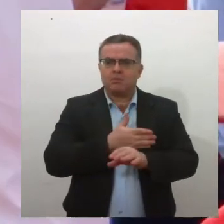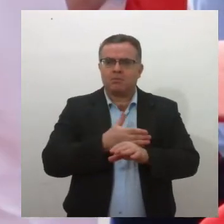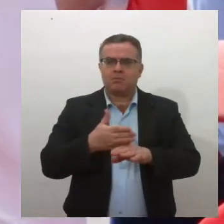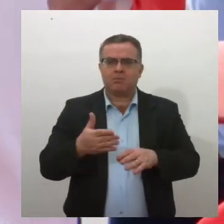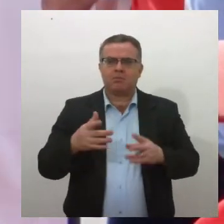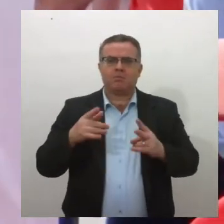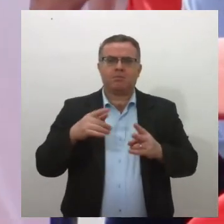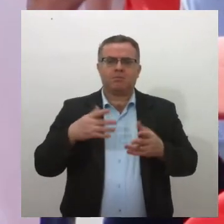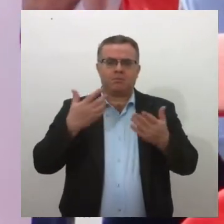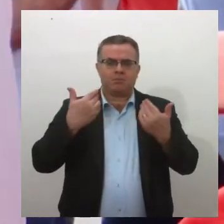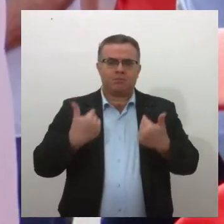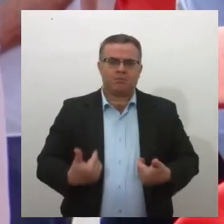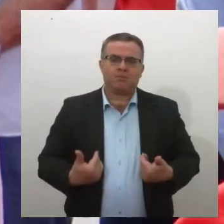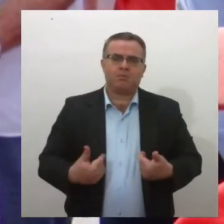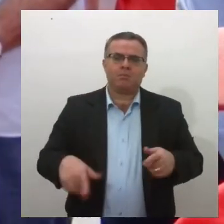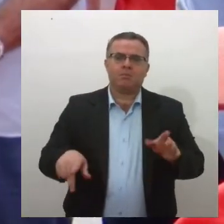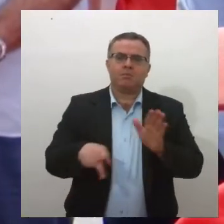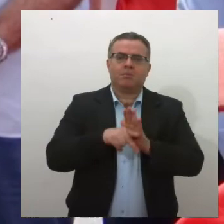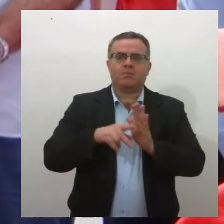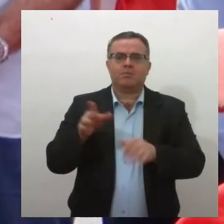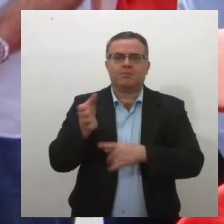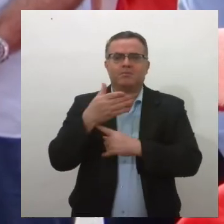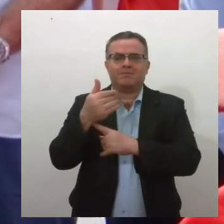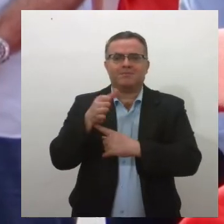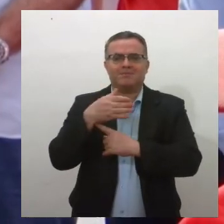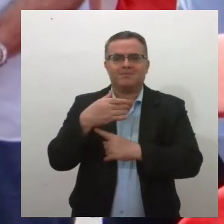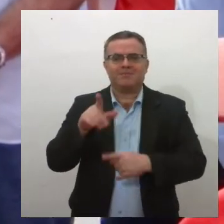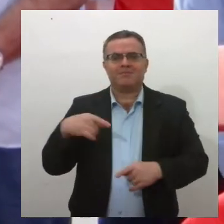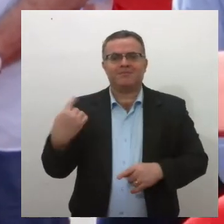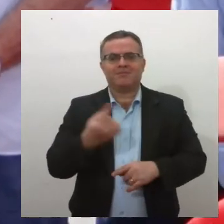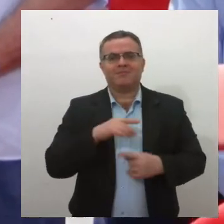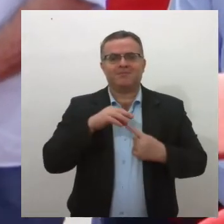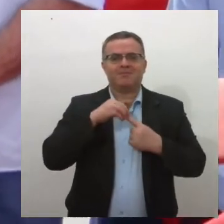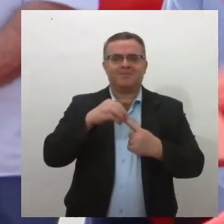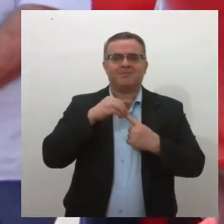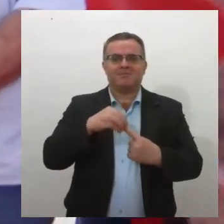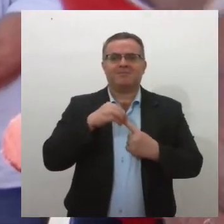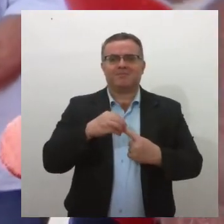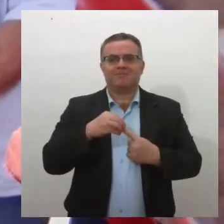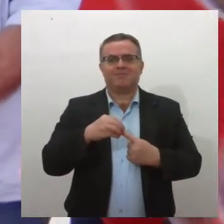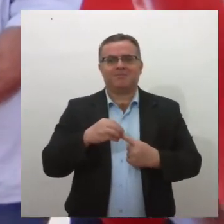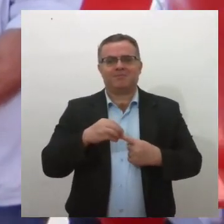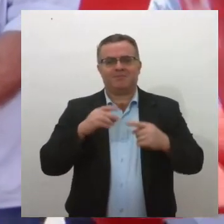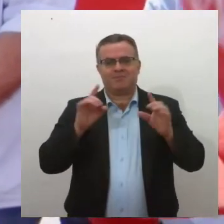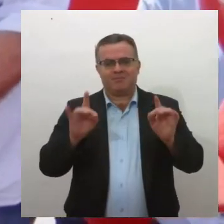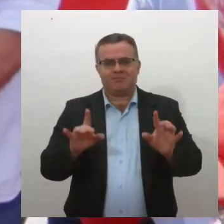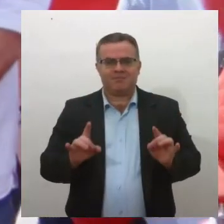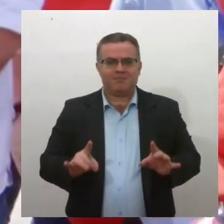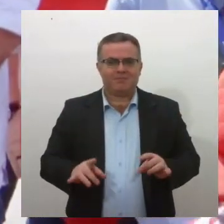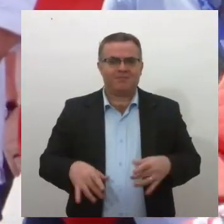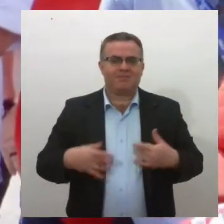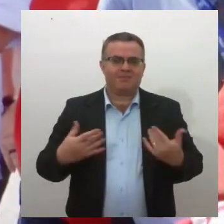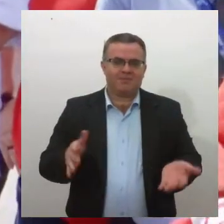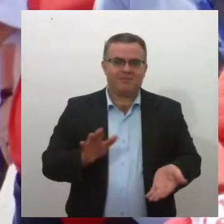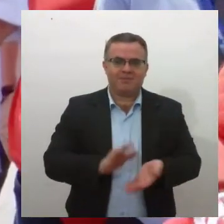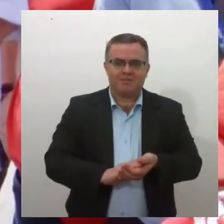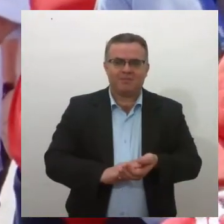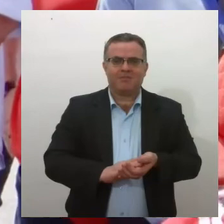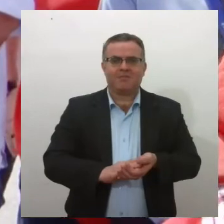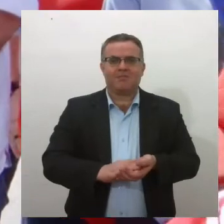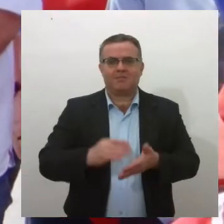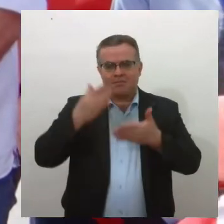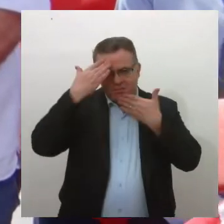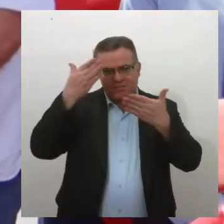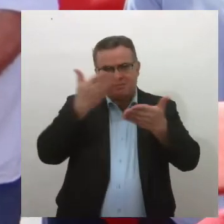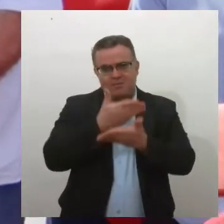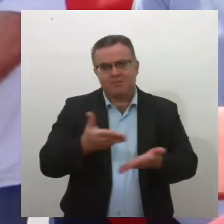muito orgulho, afinal de contas, nós somos o único que temos, né, o luxo de ser hexa, né? Então, obrigado a todos